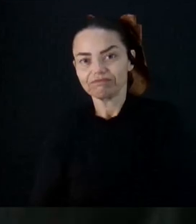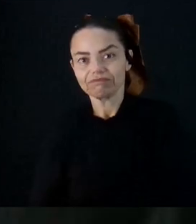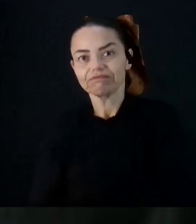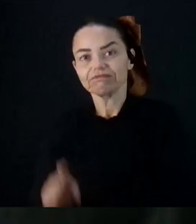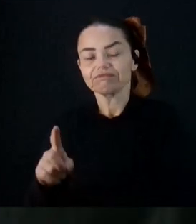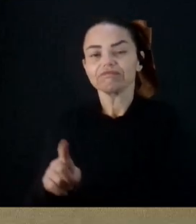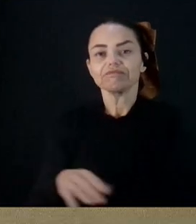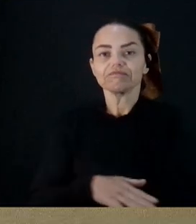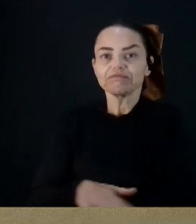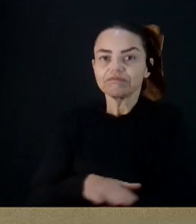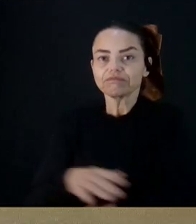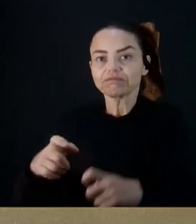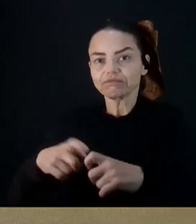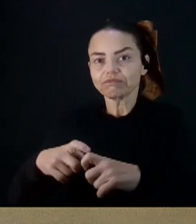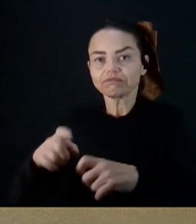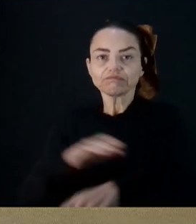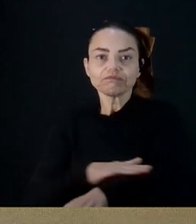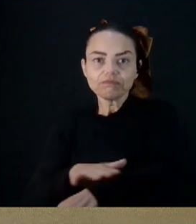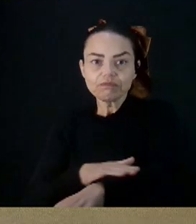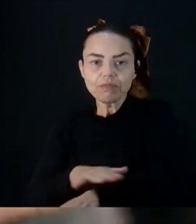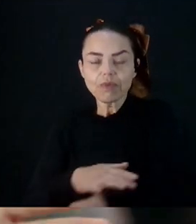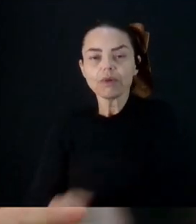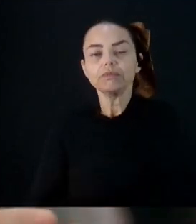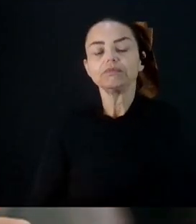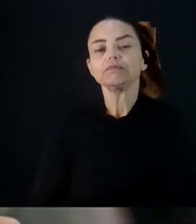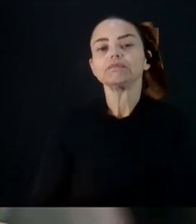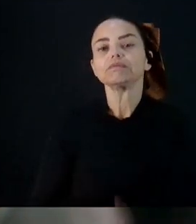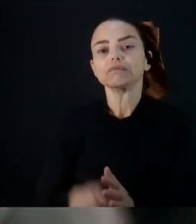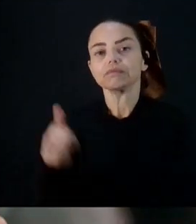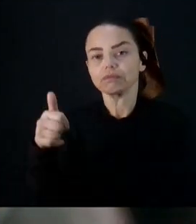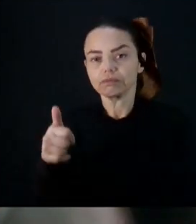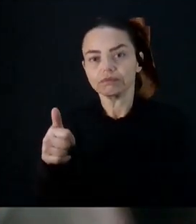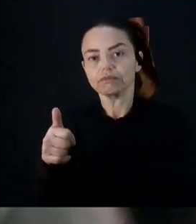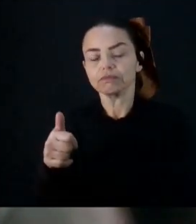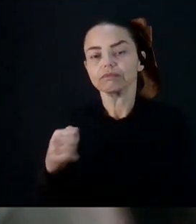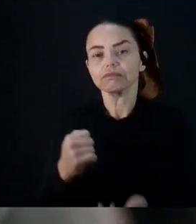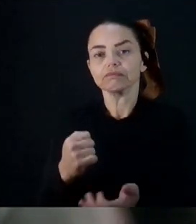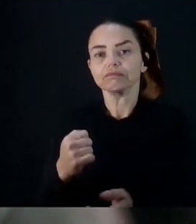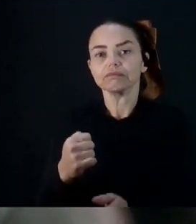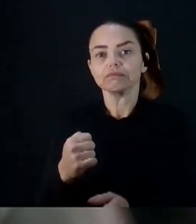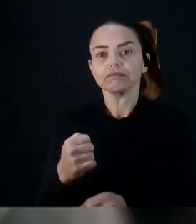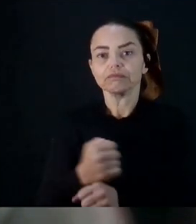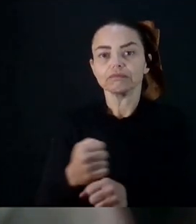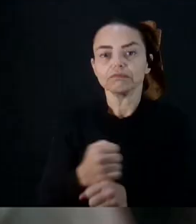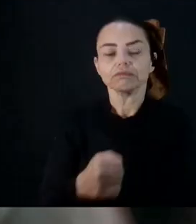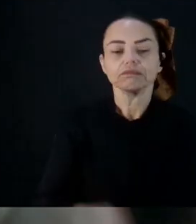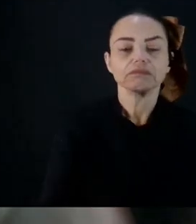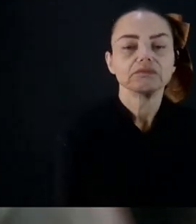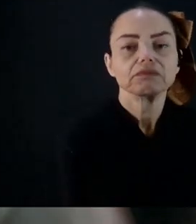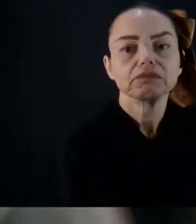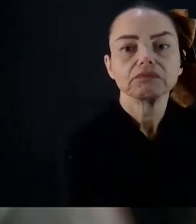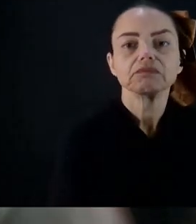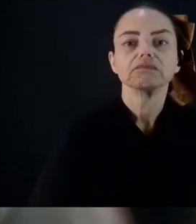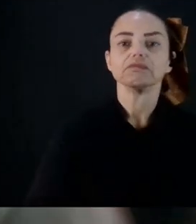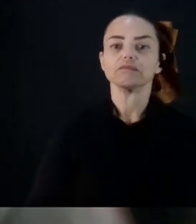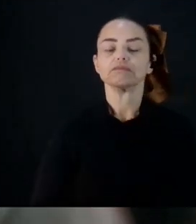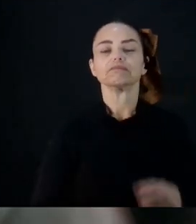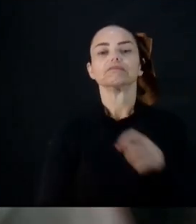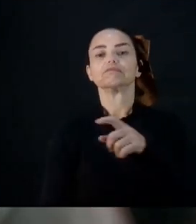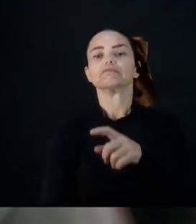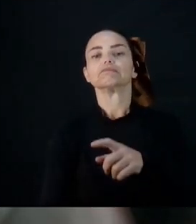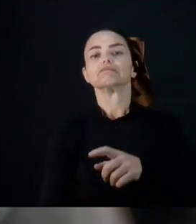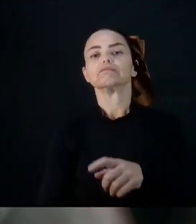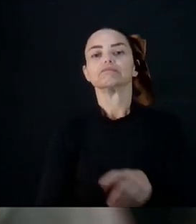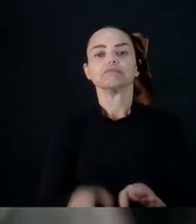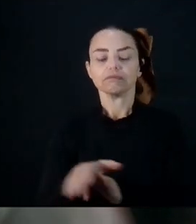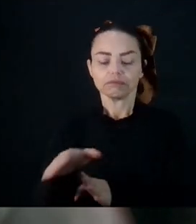Então, a criança, a primeira consulta deve ser ainda no primeiro ano. Porque a gente vai orientar como se deve dar um banho, quantos banhos,